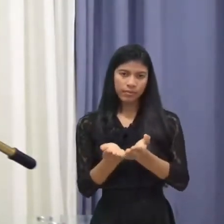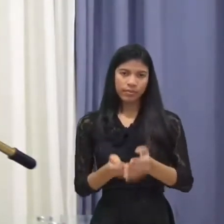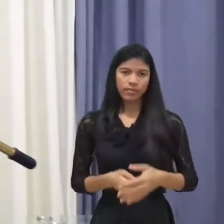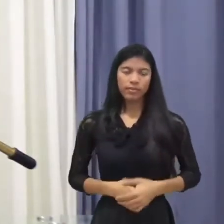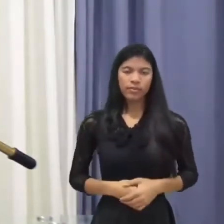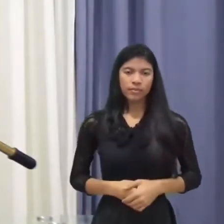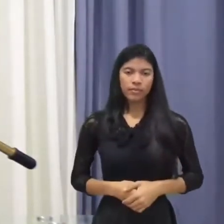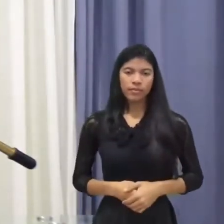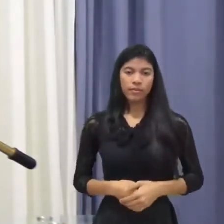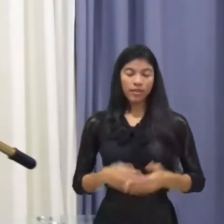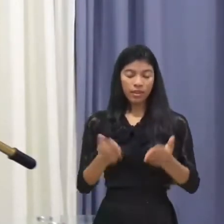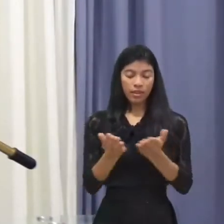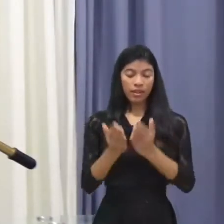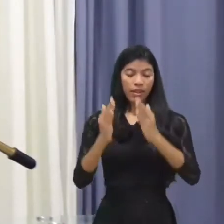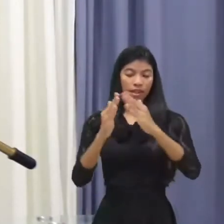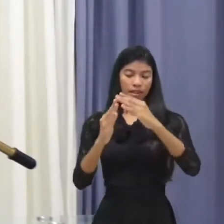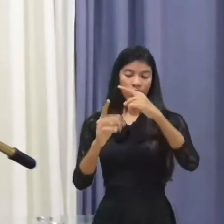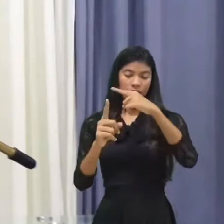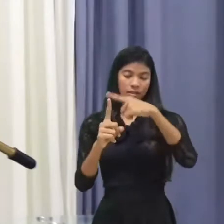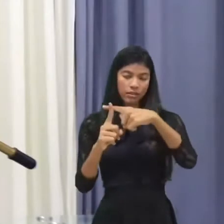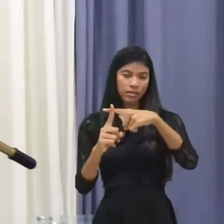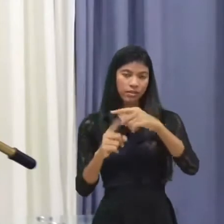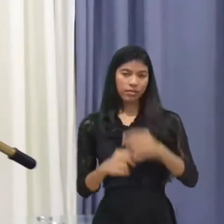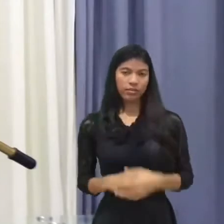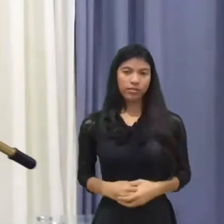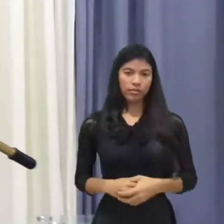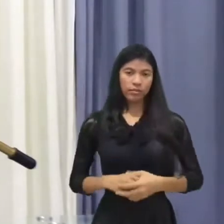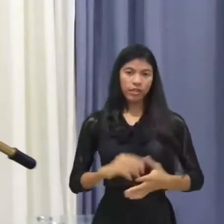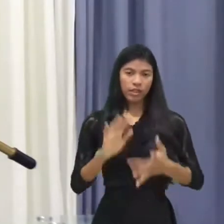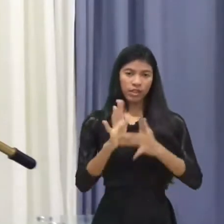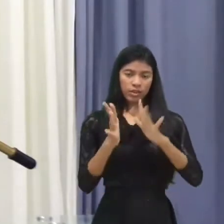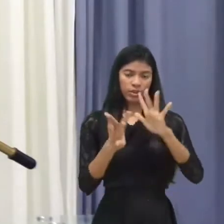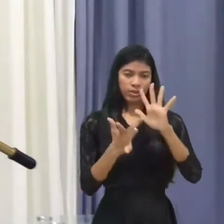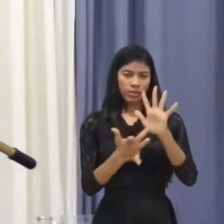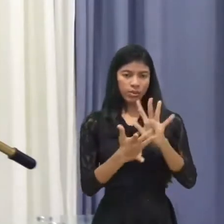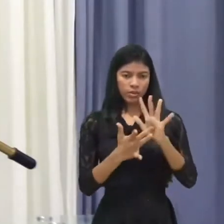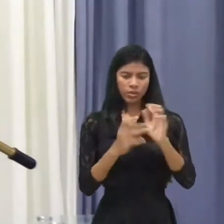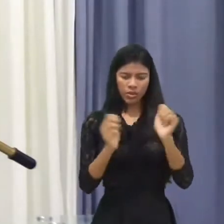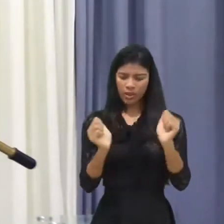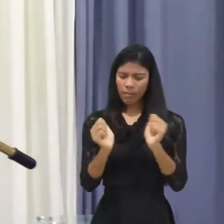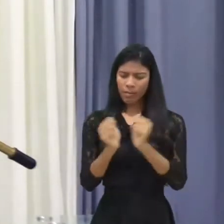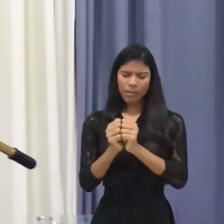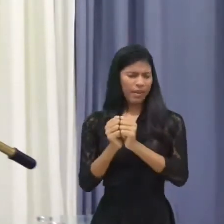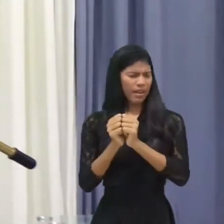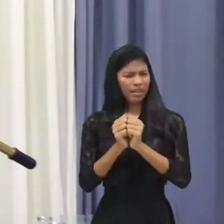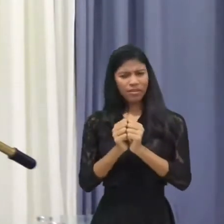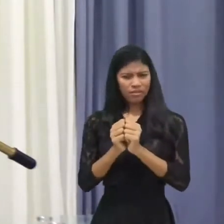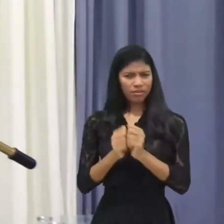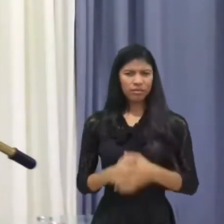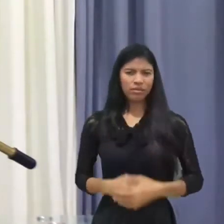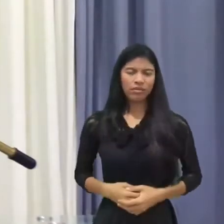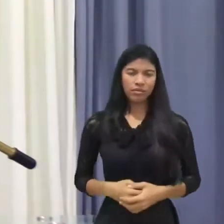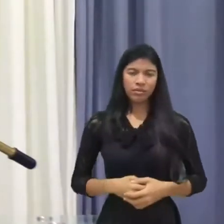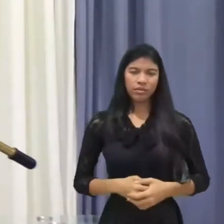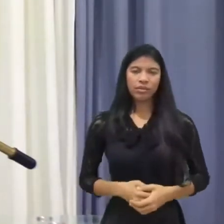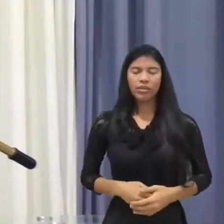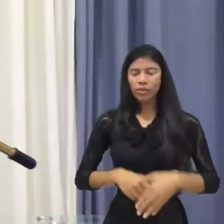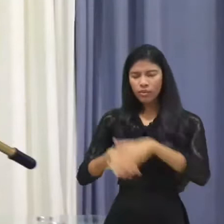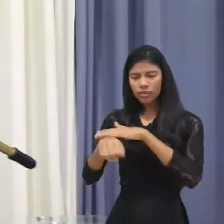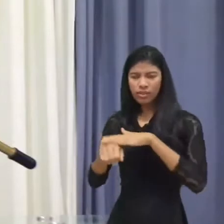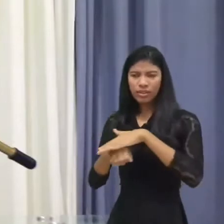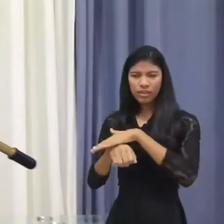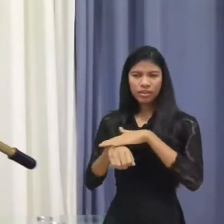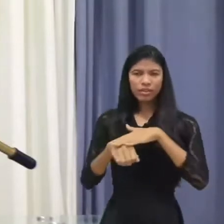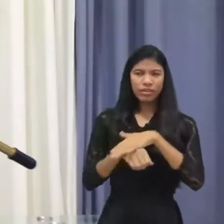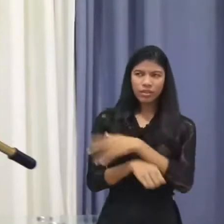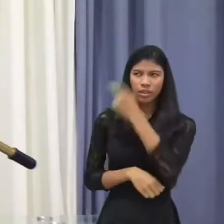igreja ali representada. Jesus não estava mais assentado lá como ele fazia, assentado no meio-fio, conversando com